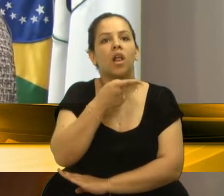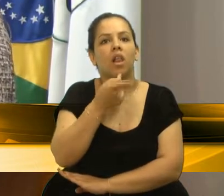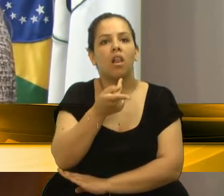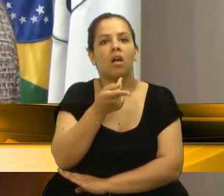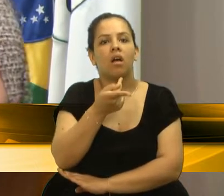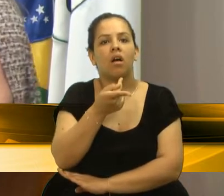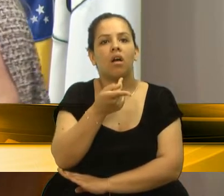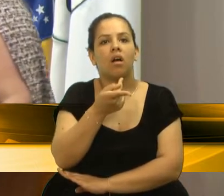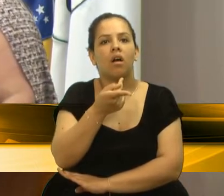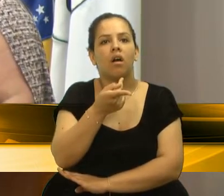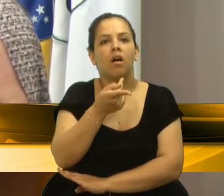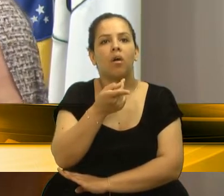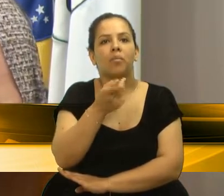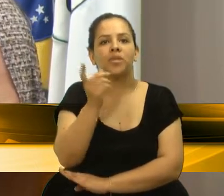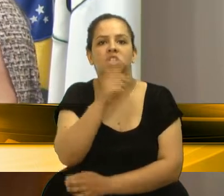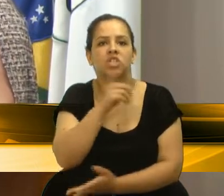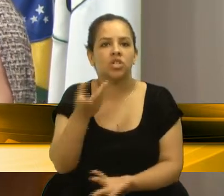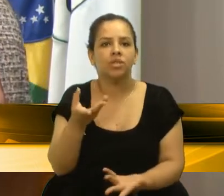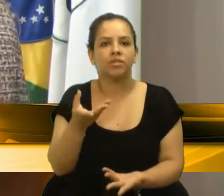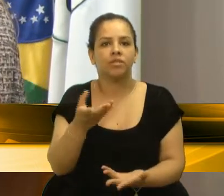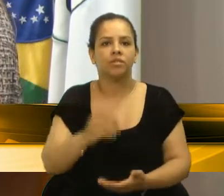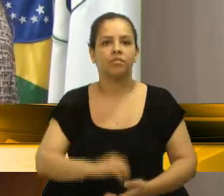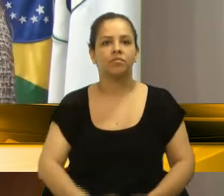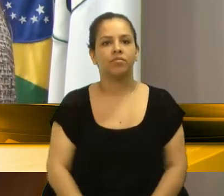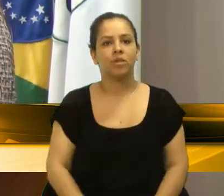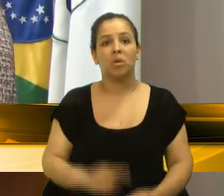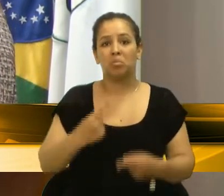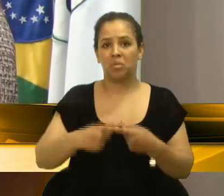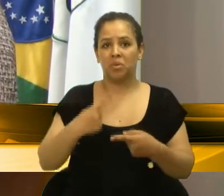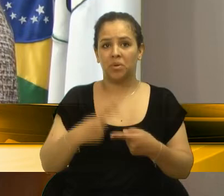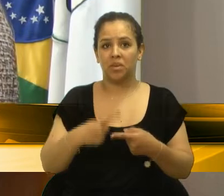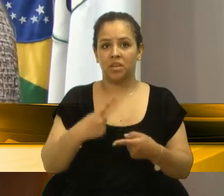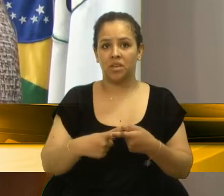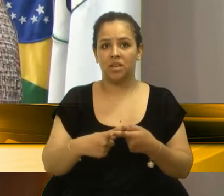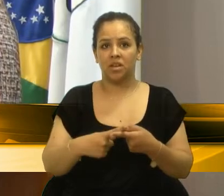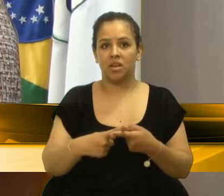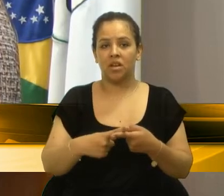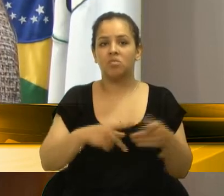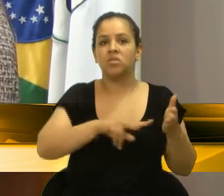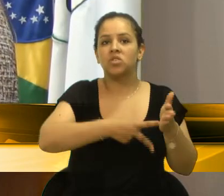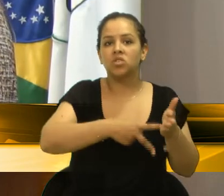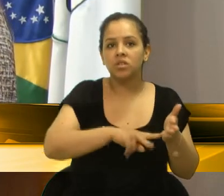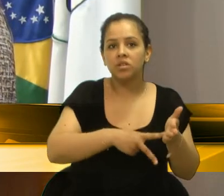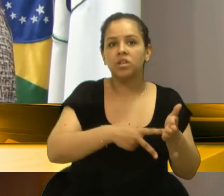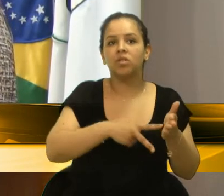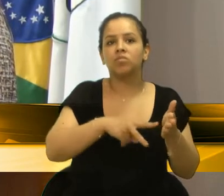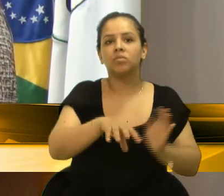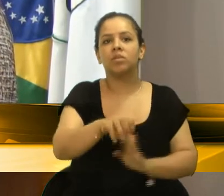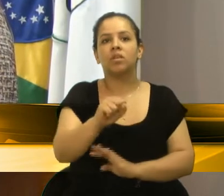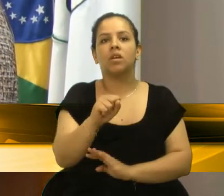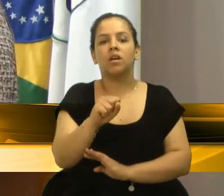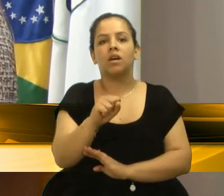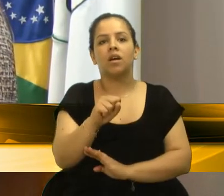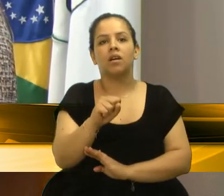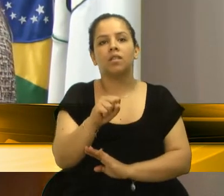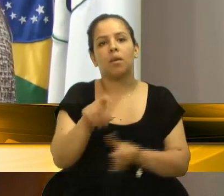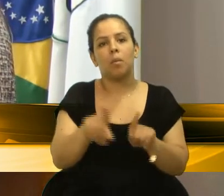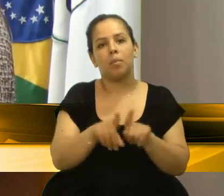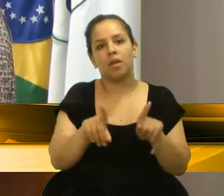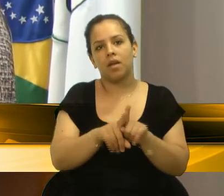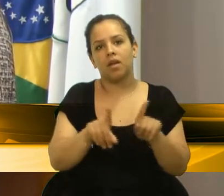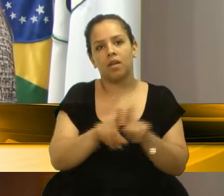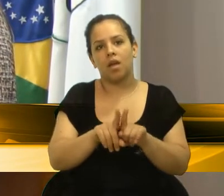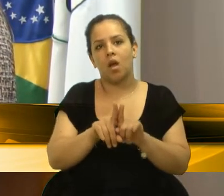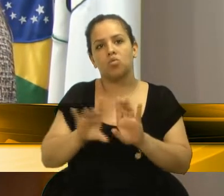bobagem. Pois esta ação, buscada pelo Sindiserve em relação aos servidores e também em relação ao